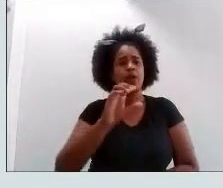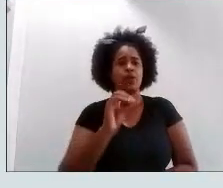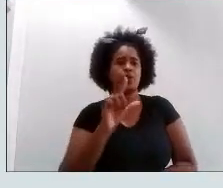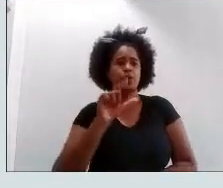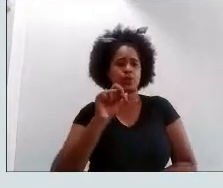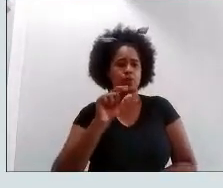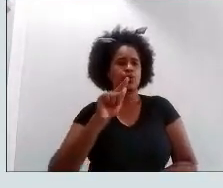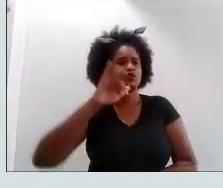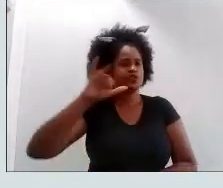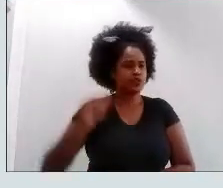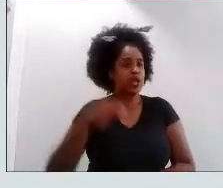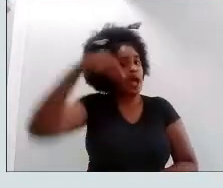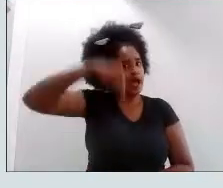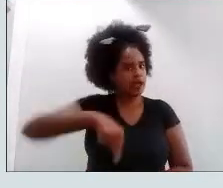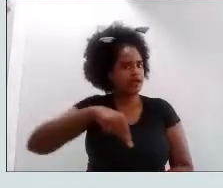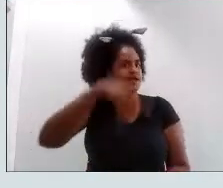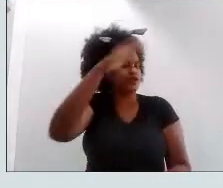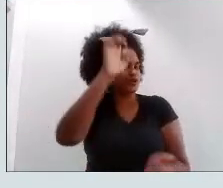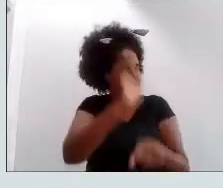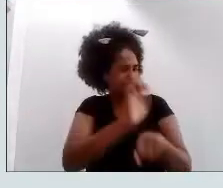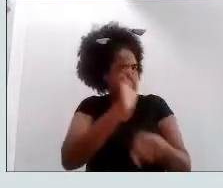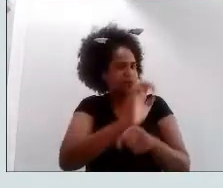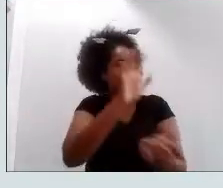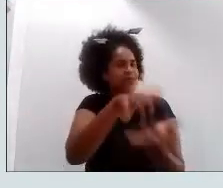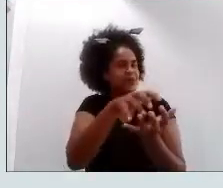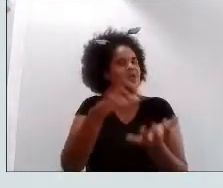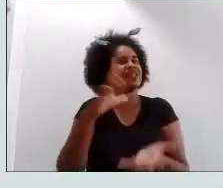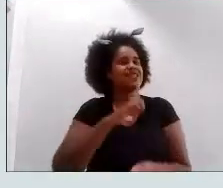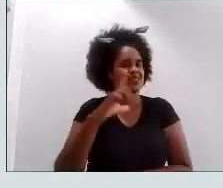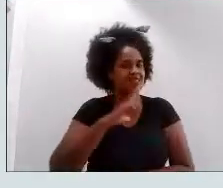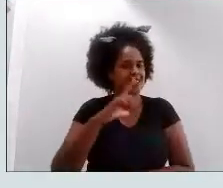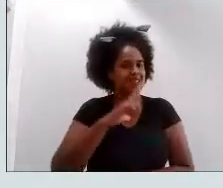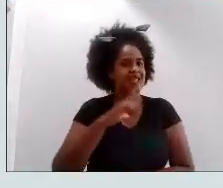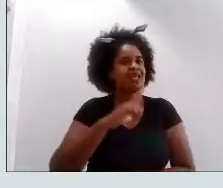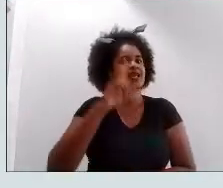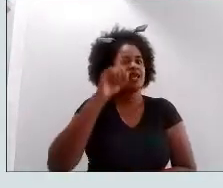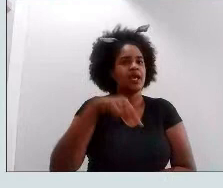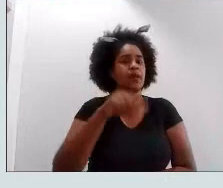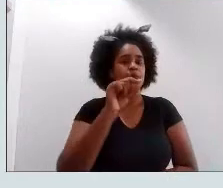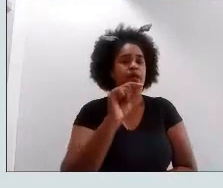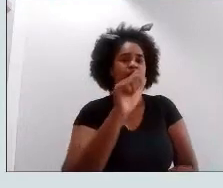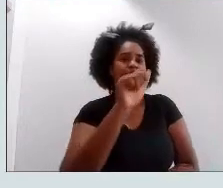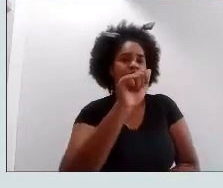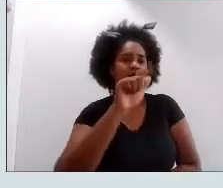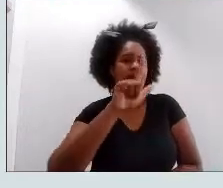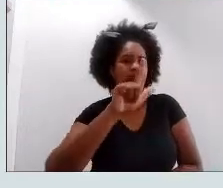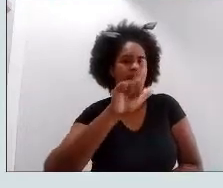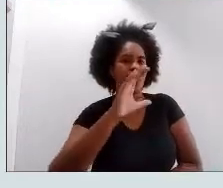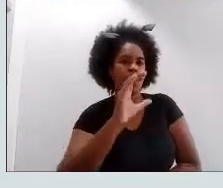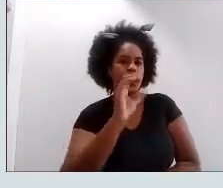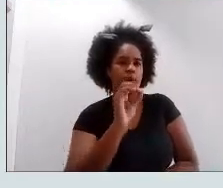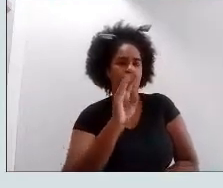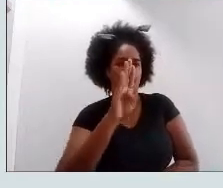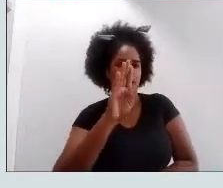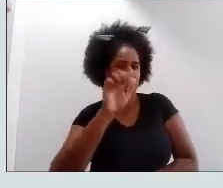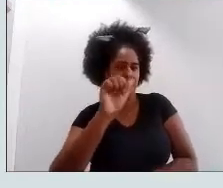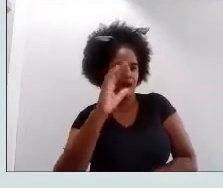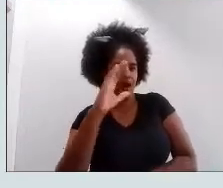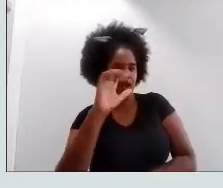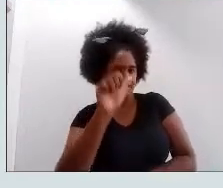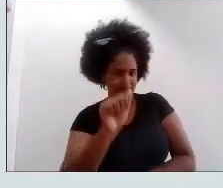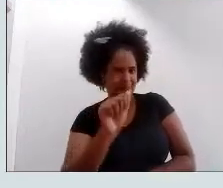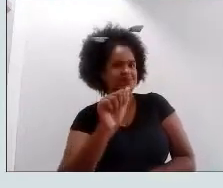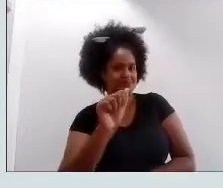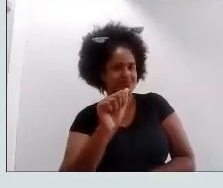tem muitos desses sítios. Um deles é o de Alcobaça, que fica lá no município de